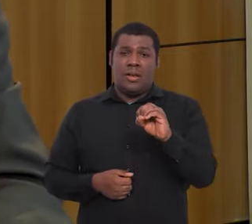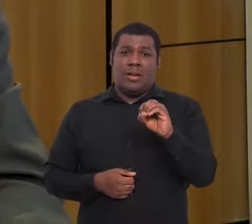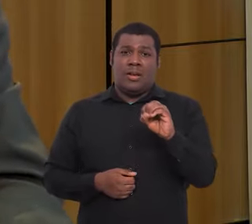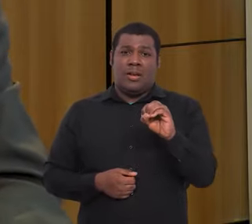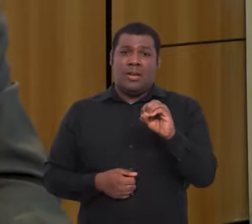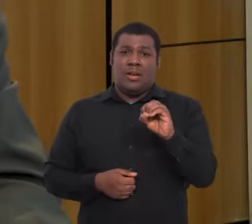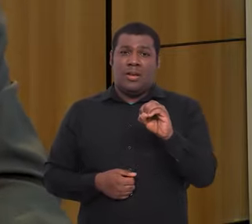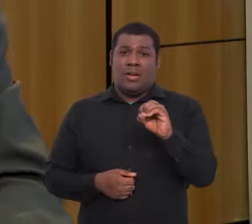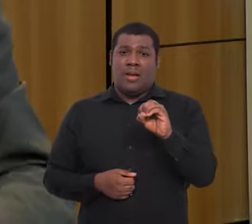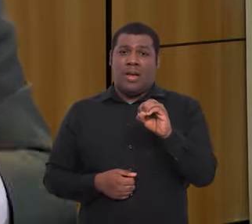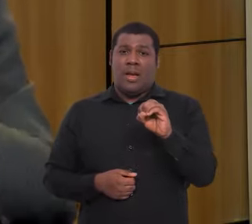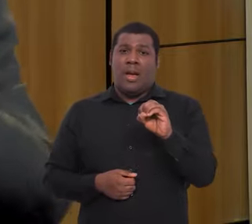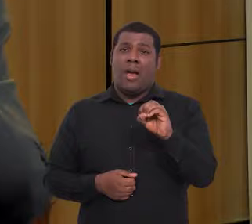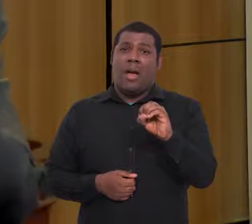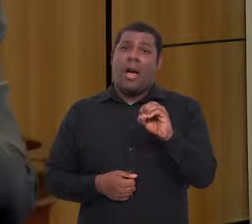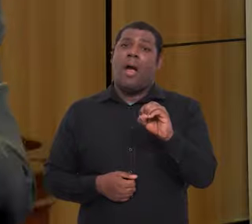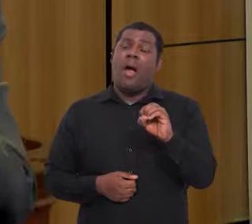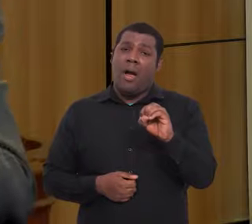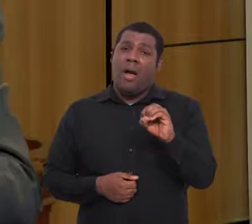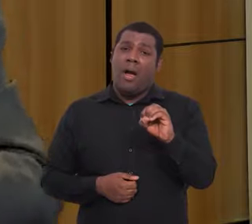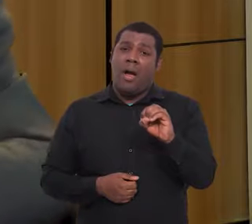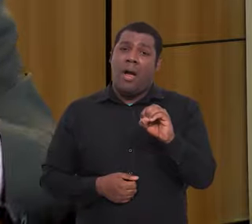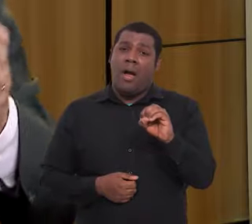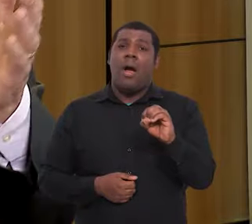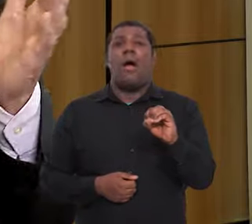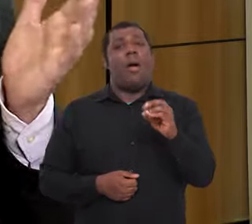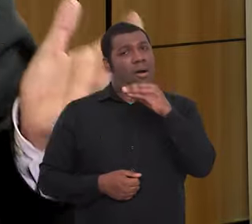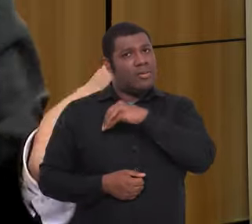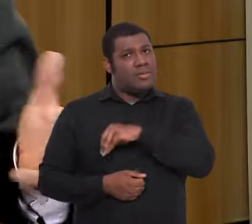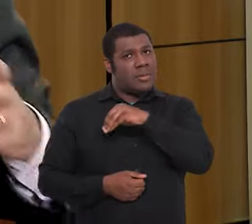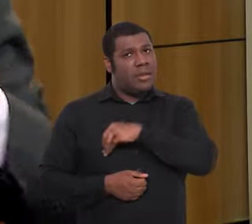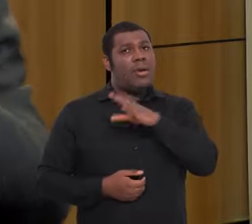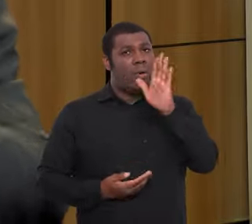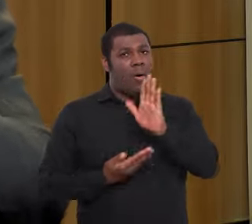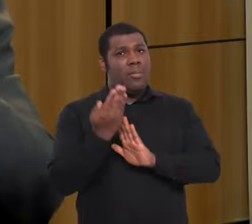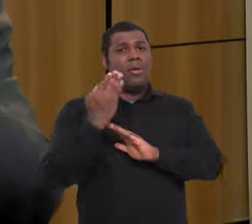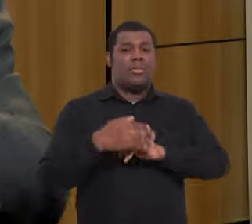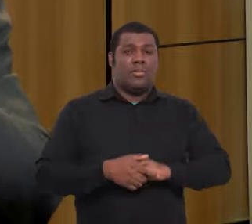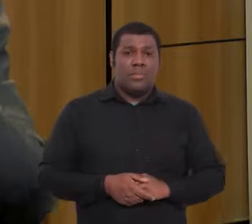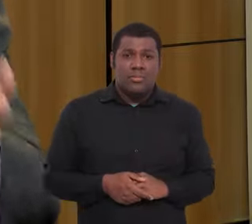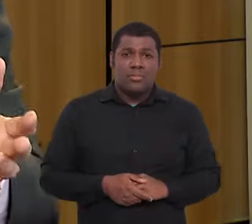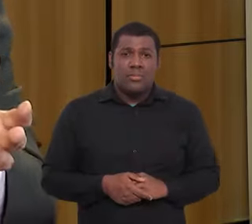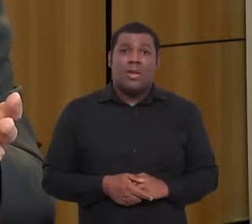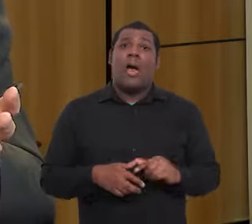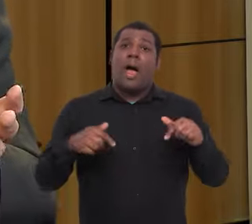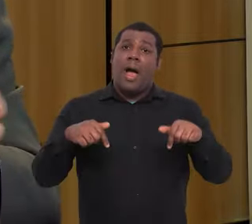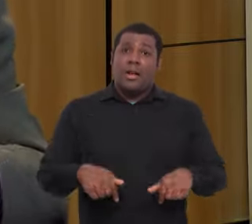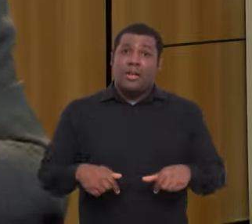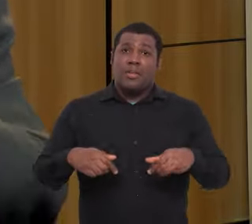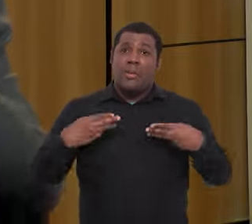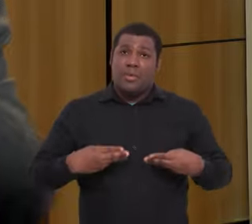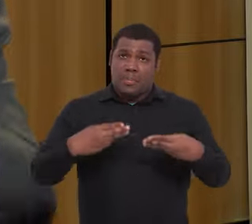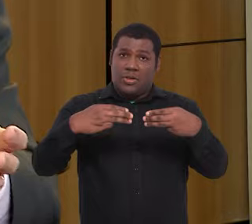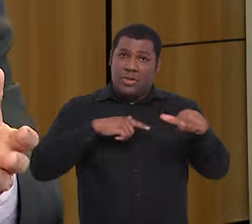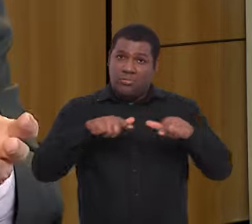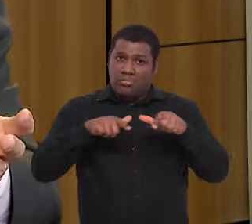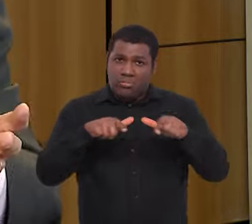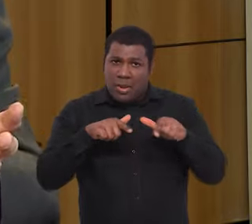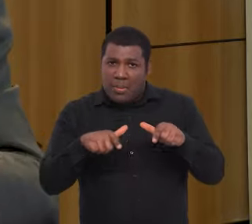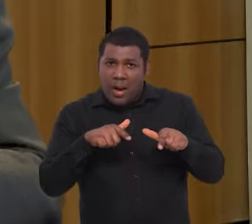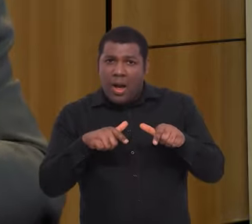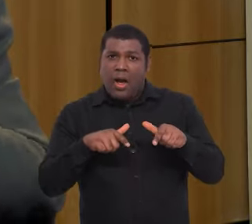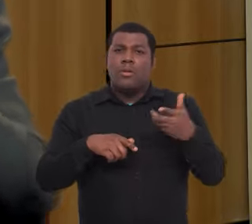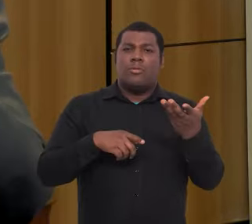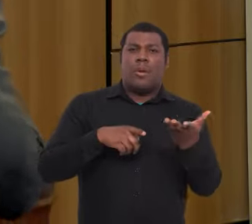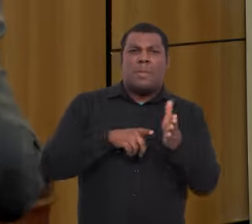jornada que você pratica hoje essa é a dedução de todo o trabalho que nós fizemos todo o ccul que nós